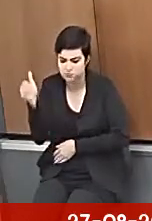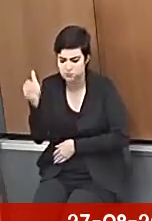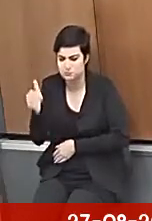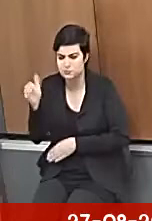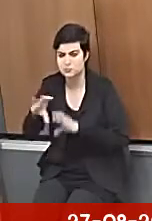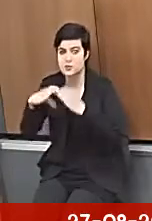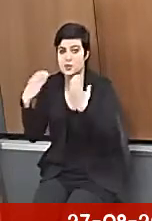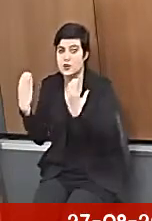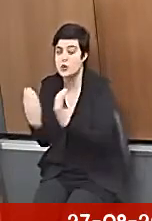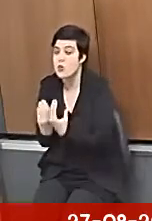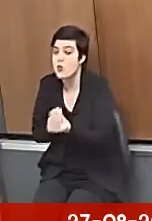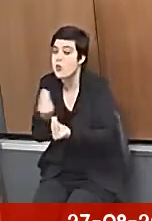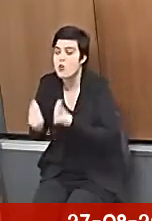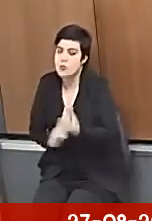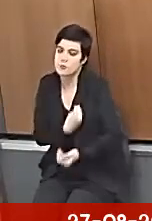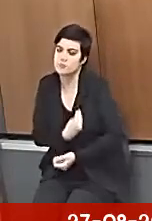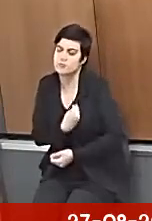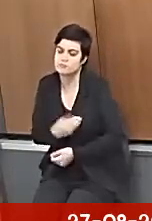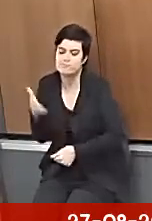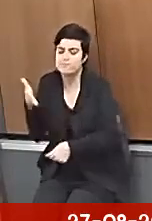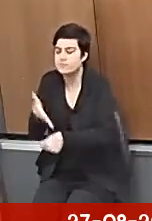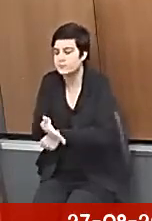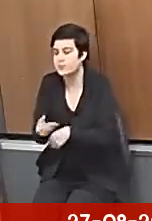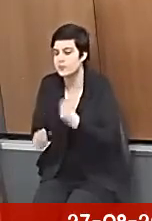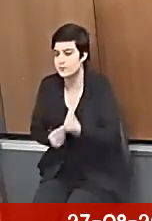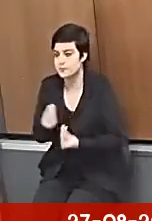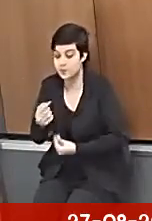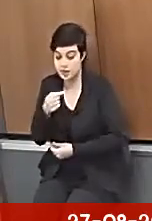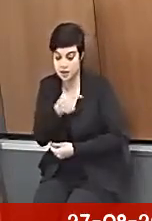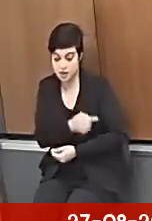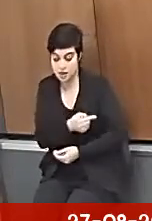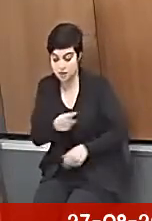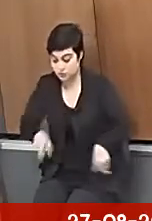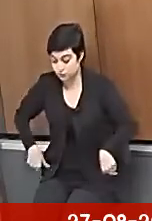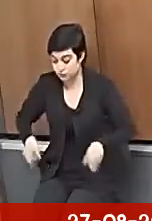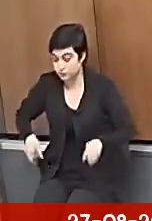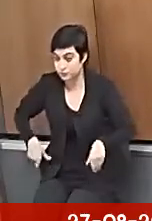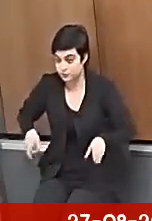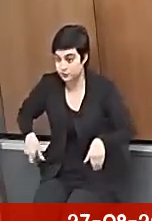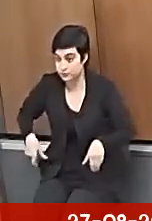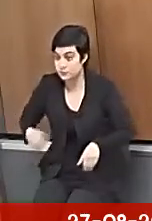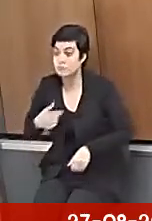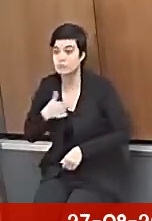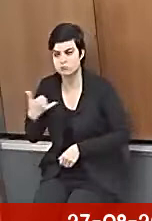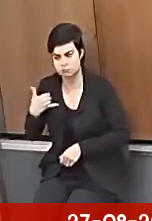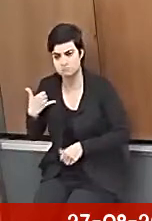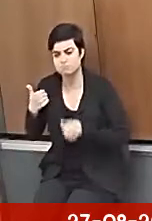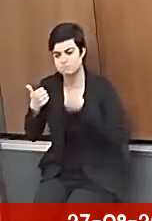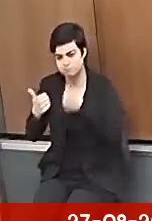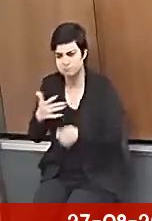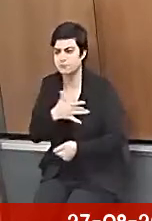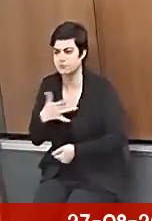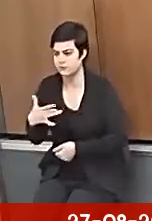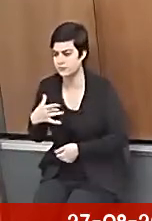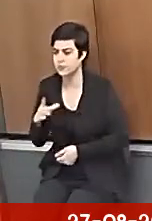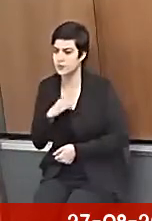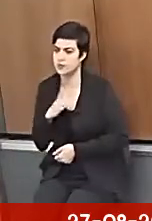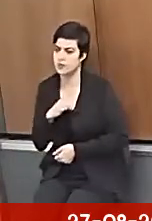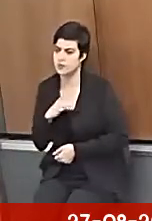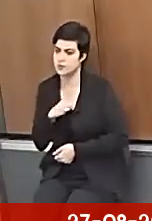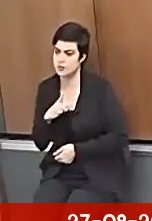tenho saúde meu marido tem 70 anos mas ele é o idoso em saúde o show é